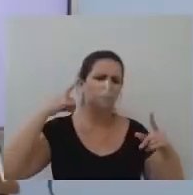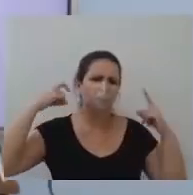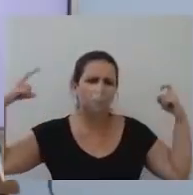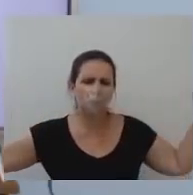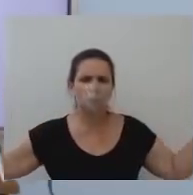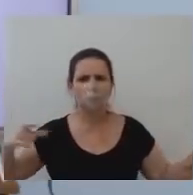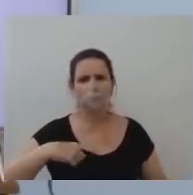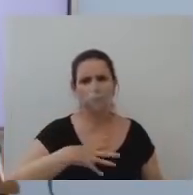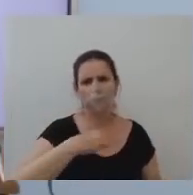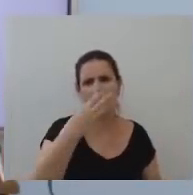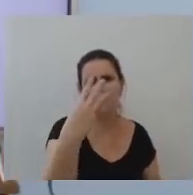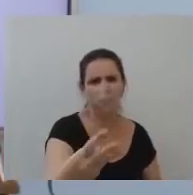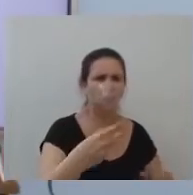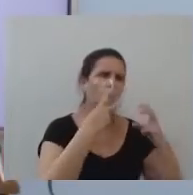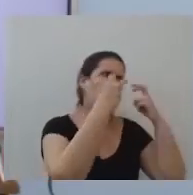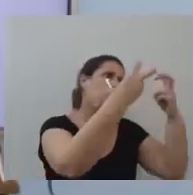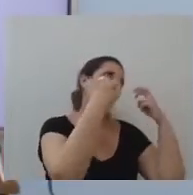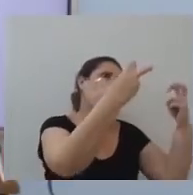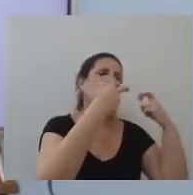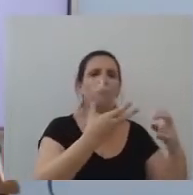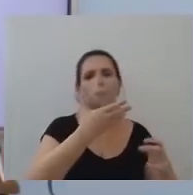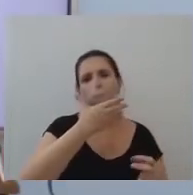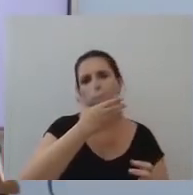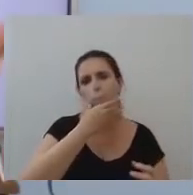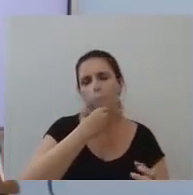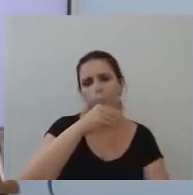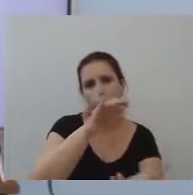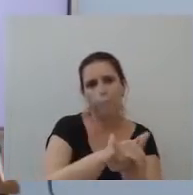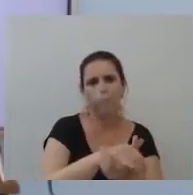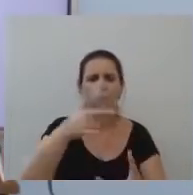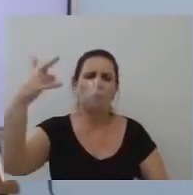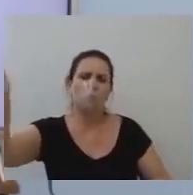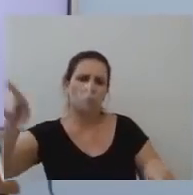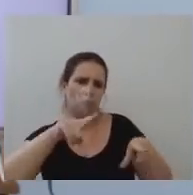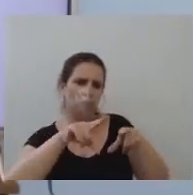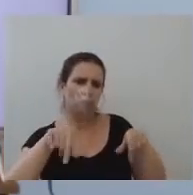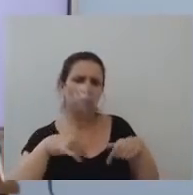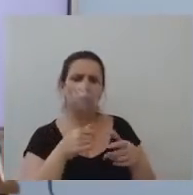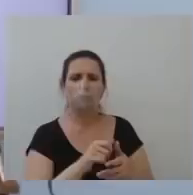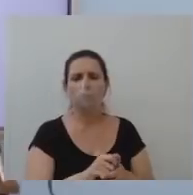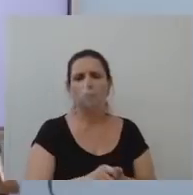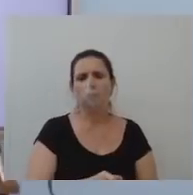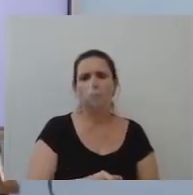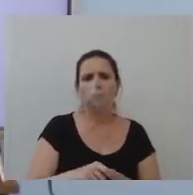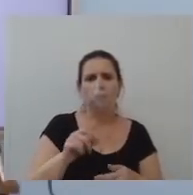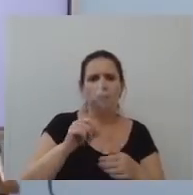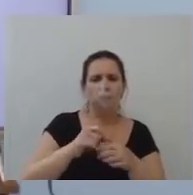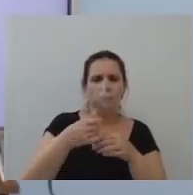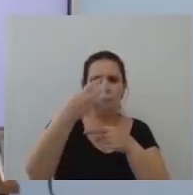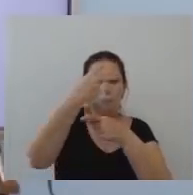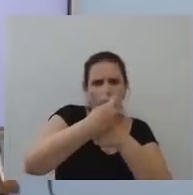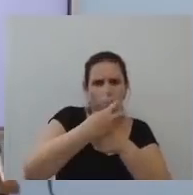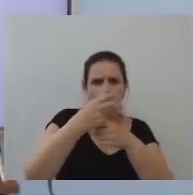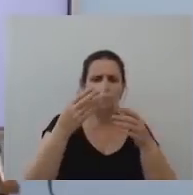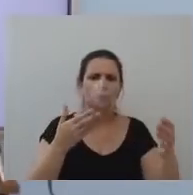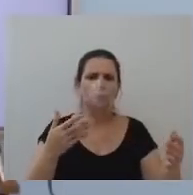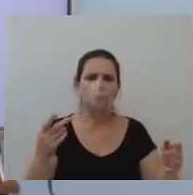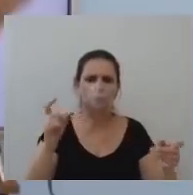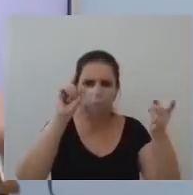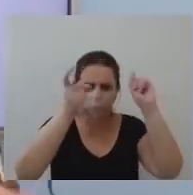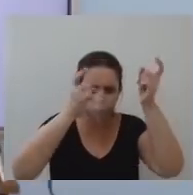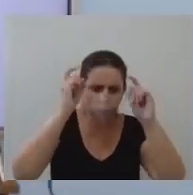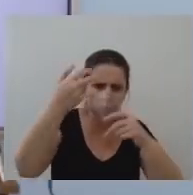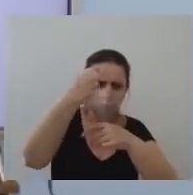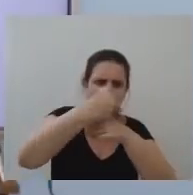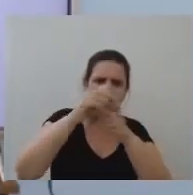eu tenho 3 filhos, eles só vivem gritando. Meu marido está lá no outro cômodo, ele faz videoconferência o tempo todo e ele berra. O que é